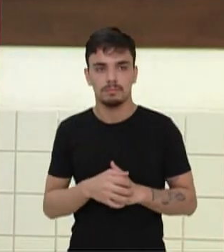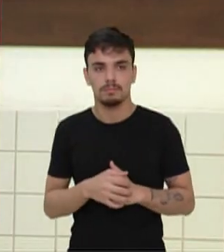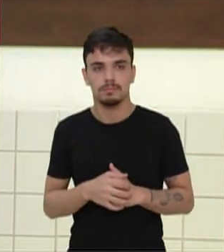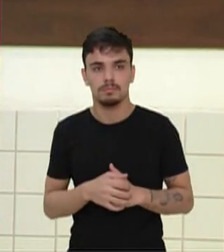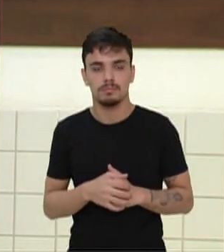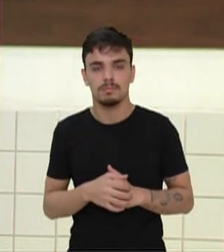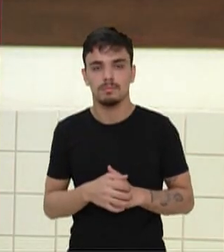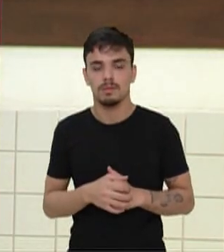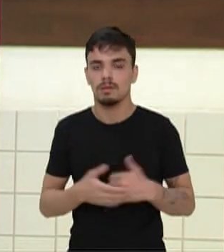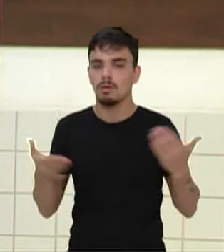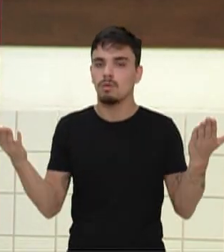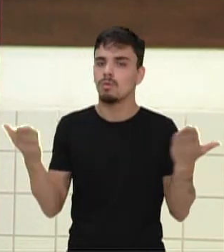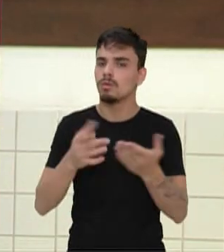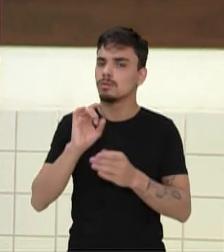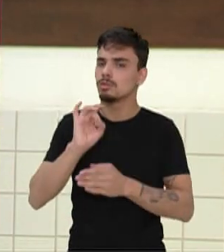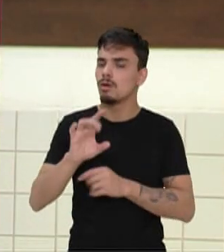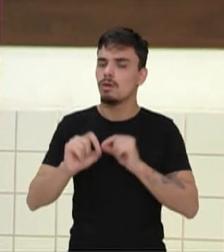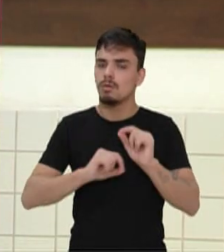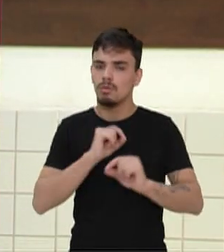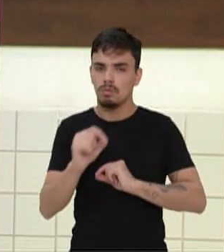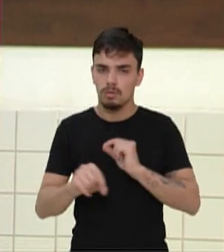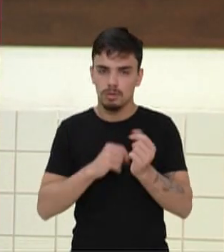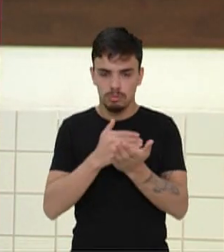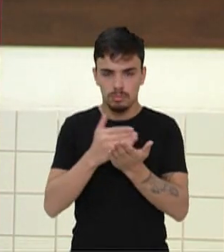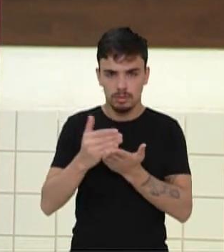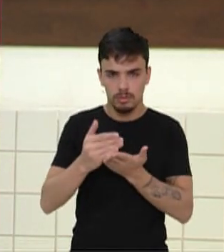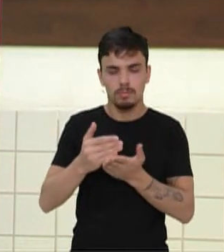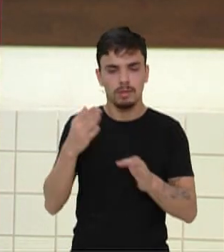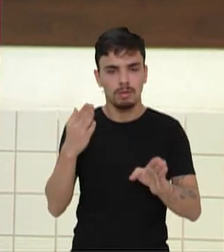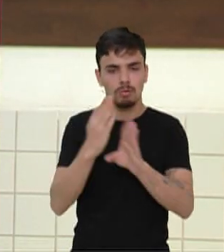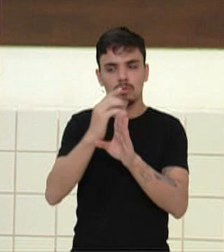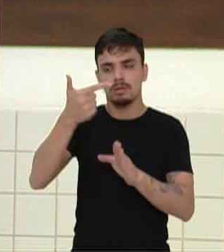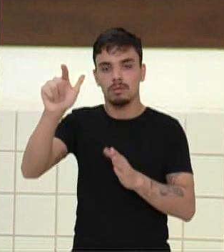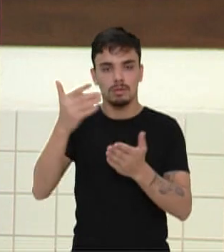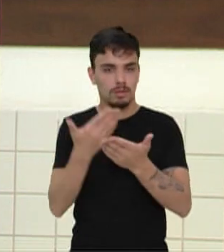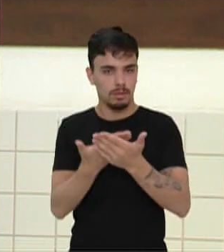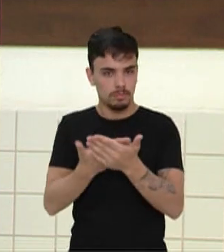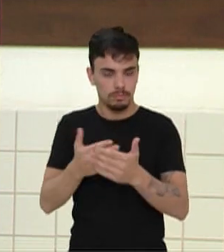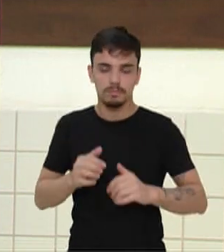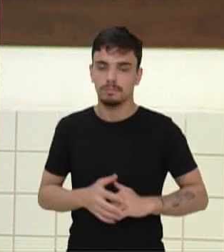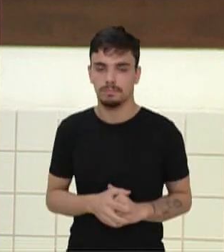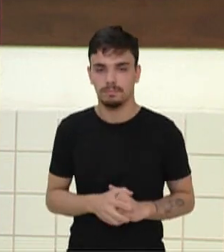Ok, então. Por hoje é só, ficamos por aqui e a gente se vê na próxima aula.